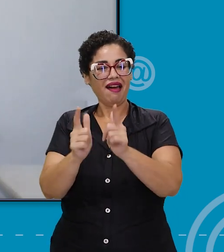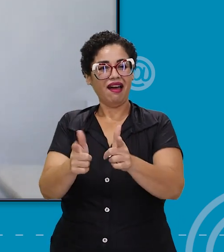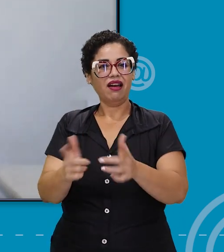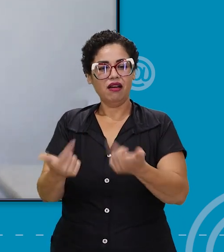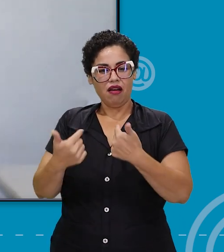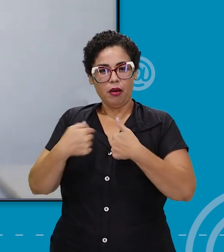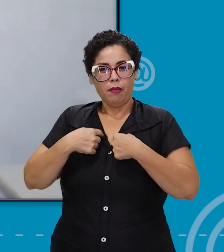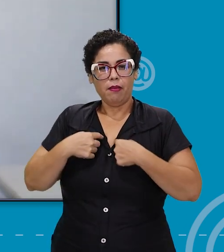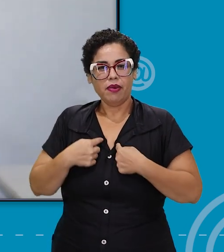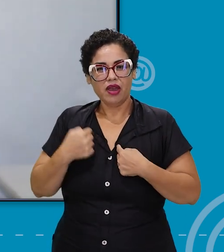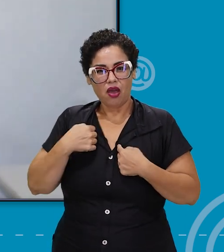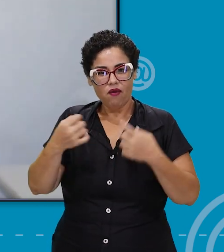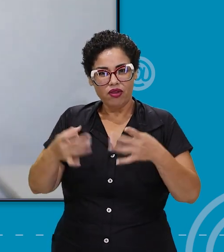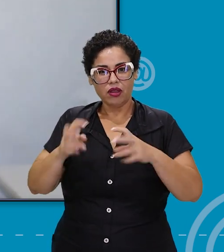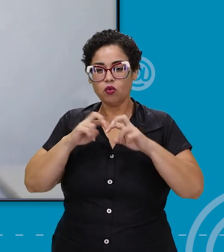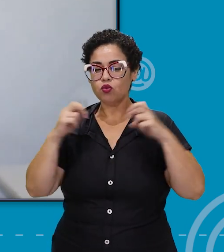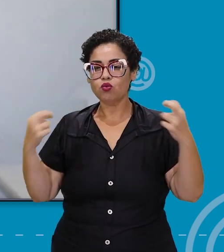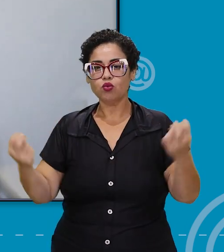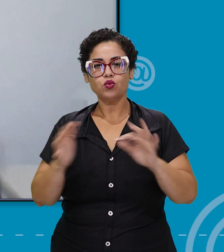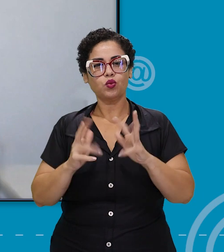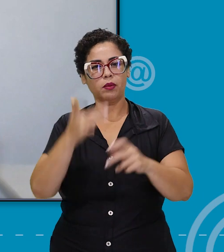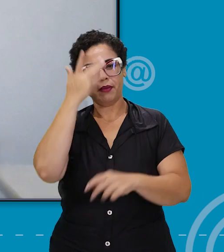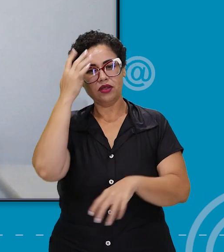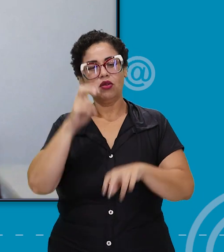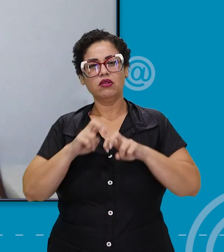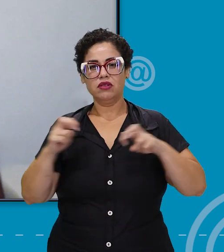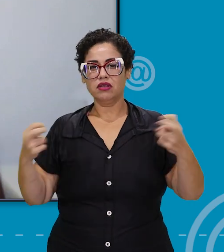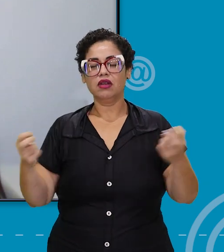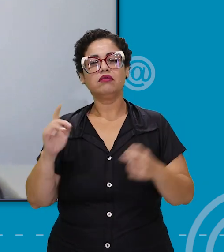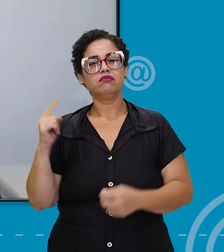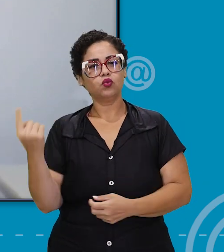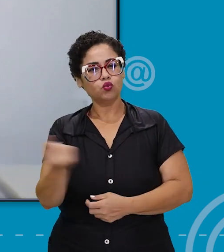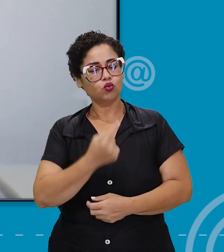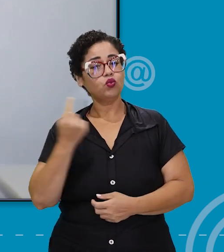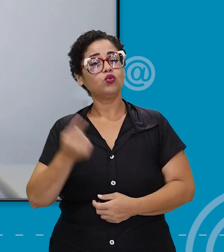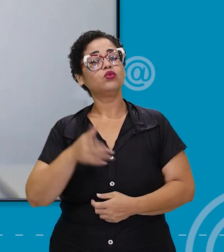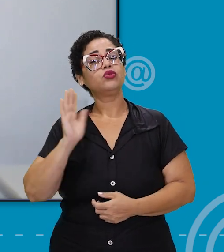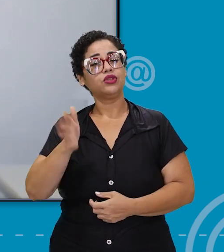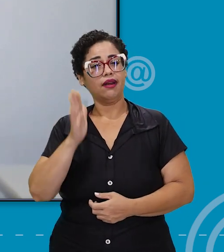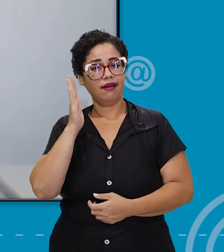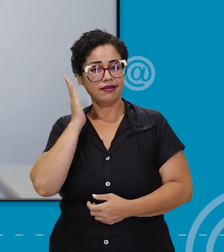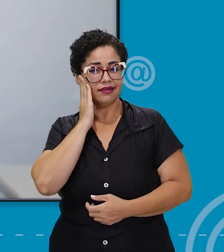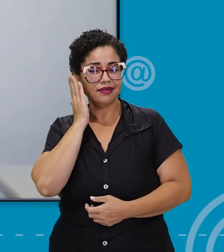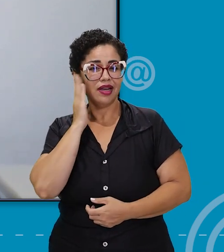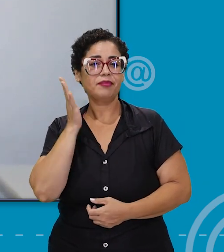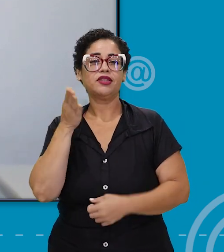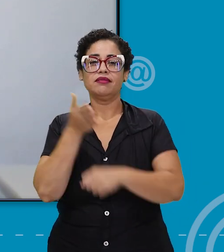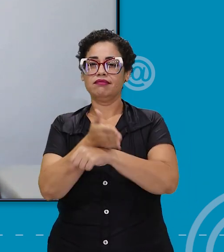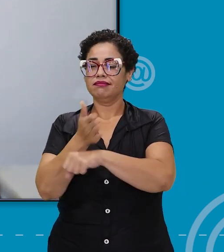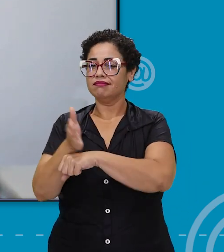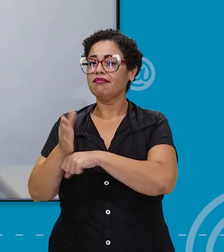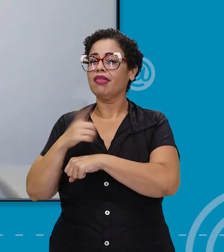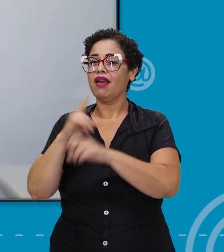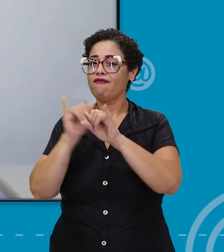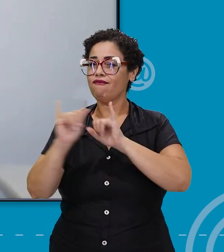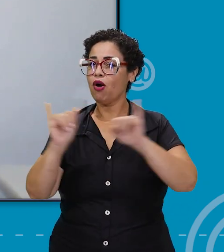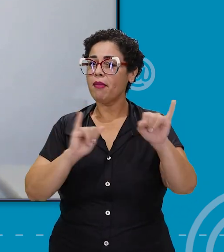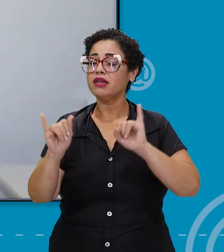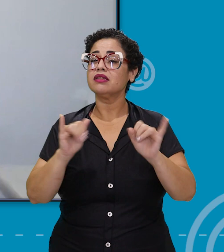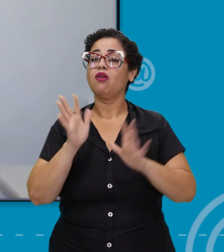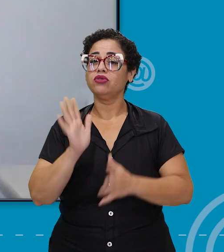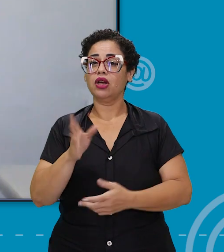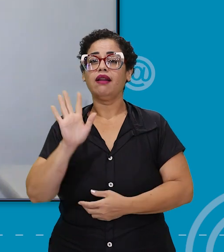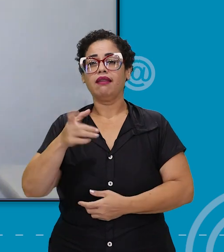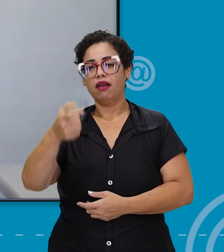E, tipo, todo mundo que estava na mesa são pessoas que, de uma certa forma, têm acesso à informação,